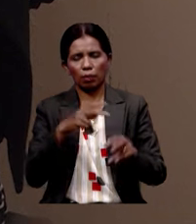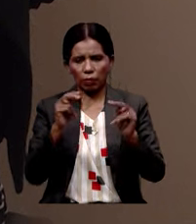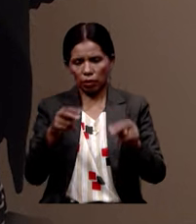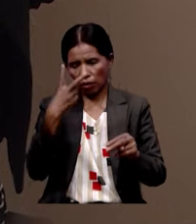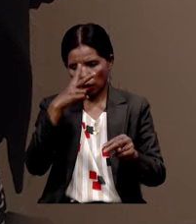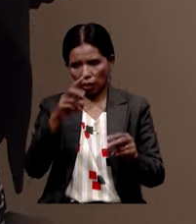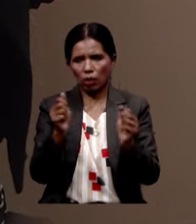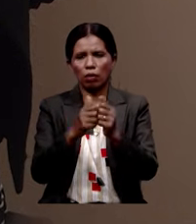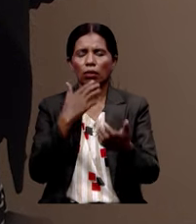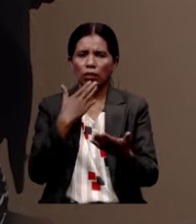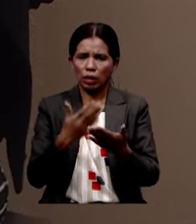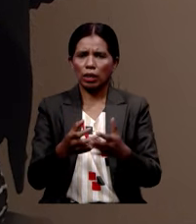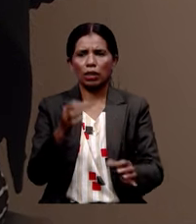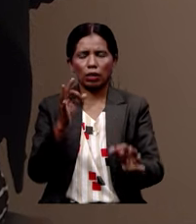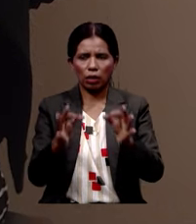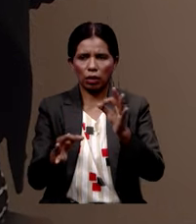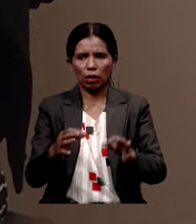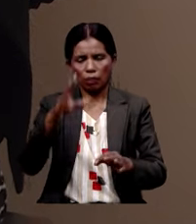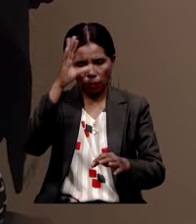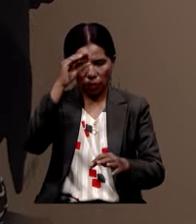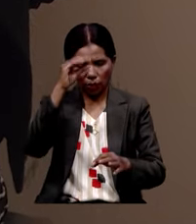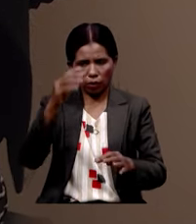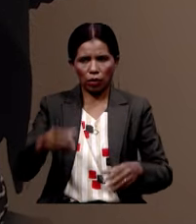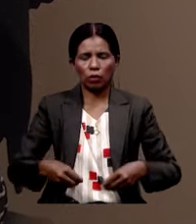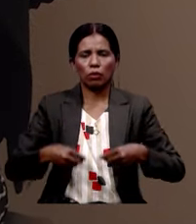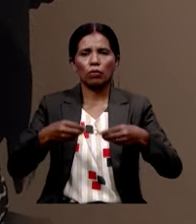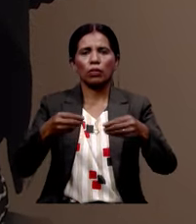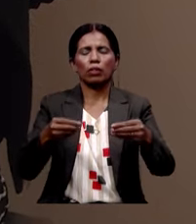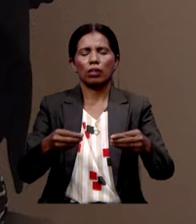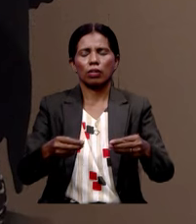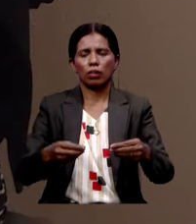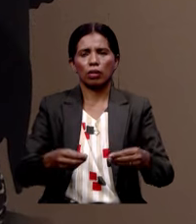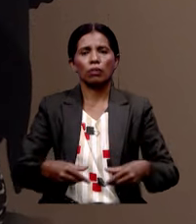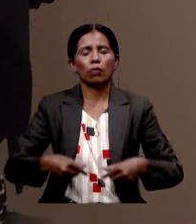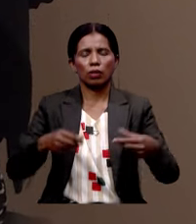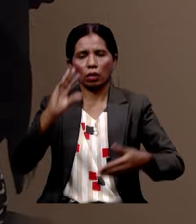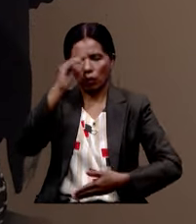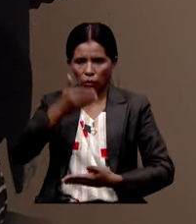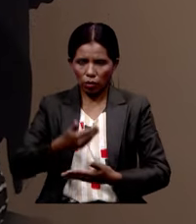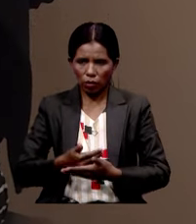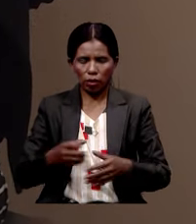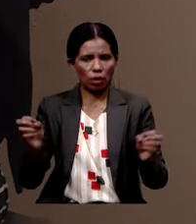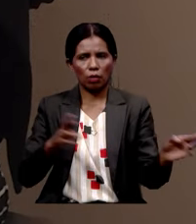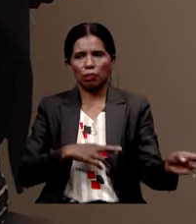hare di dia keta kare mane ne be foti ho oan nia la pronto atu hal